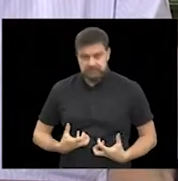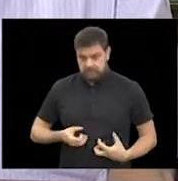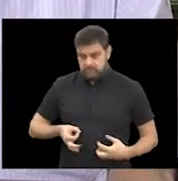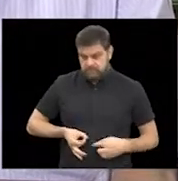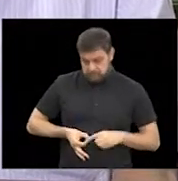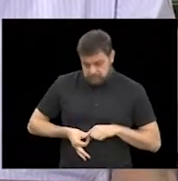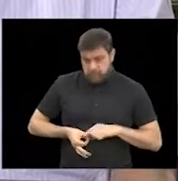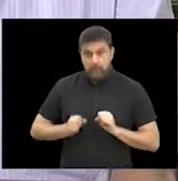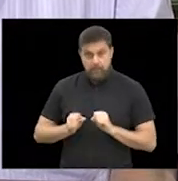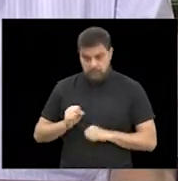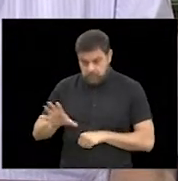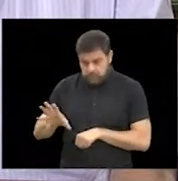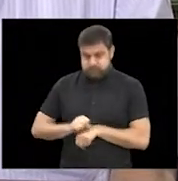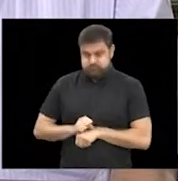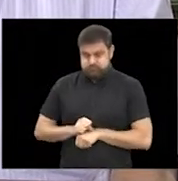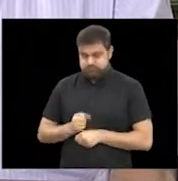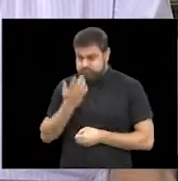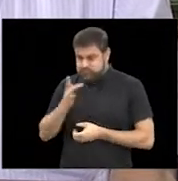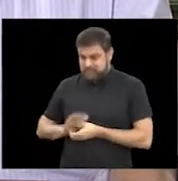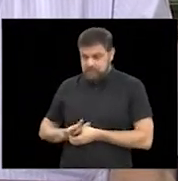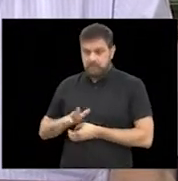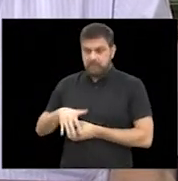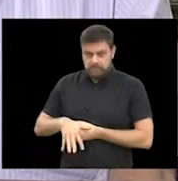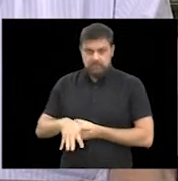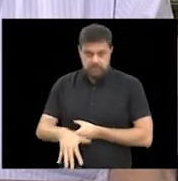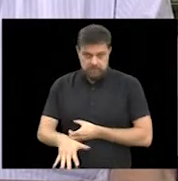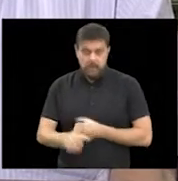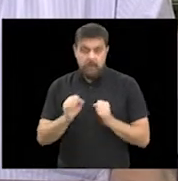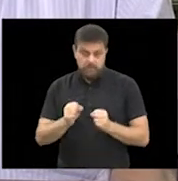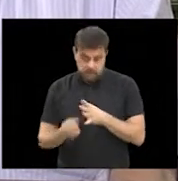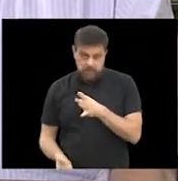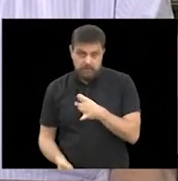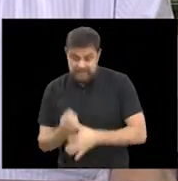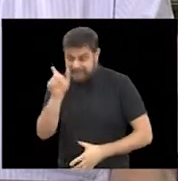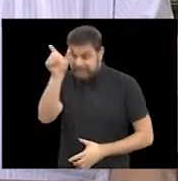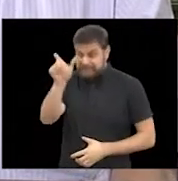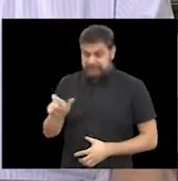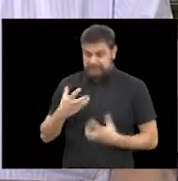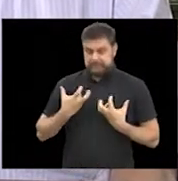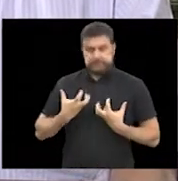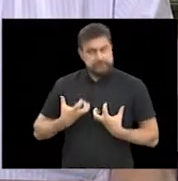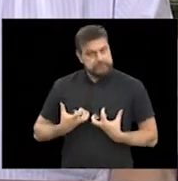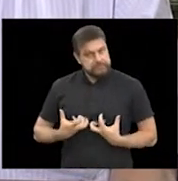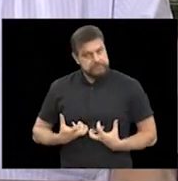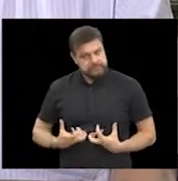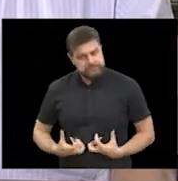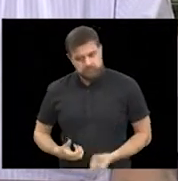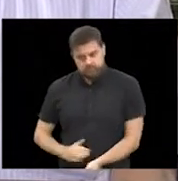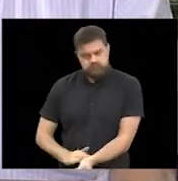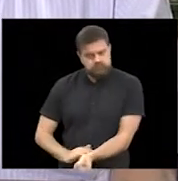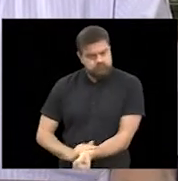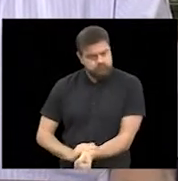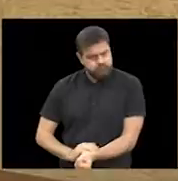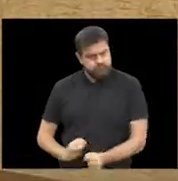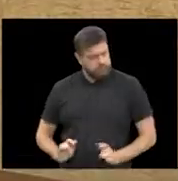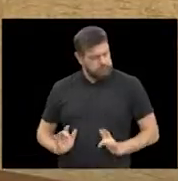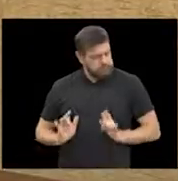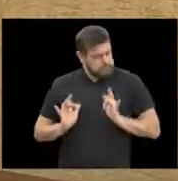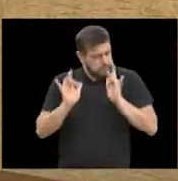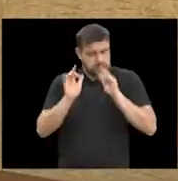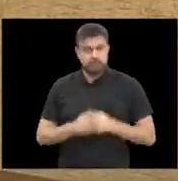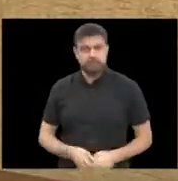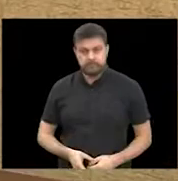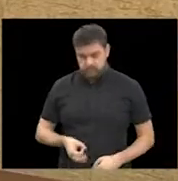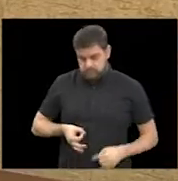daí que seria um dos outros fatores da doença ulcerosa ou da gastrite, de fundo emocional. Uhum. E a